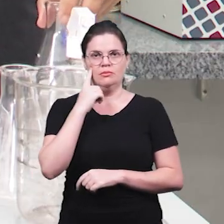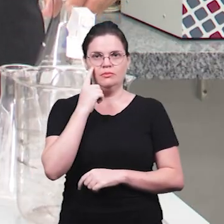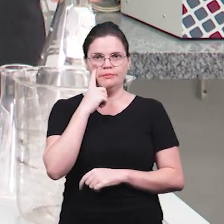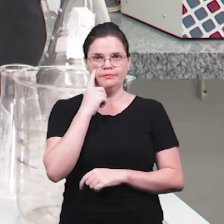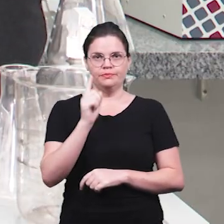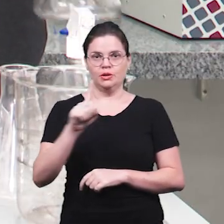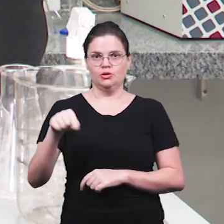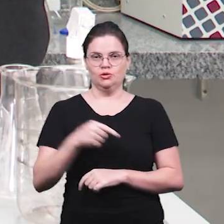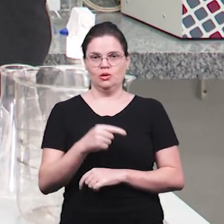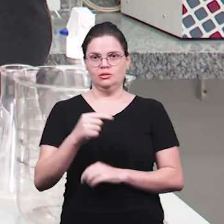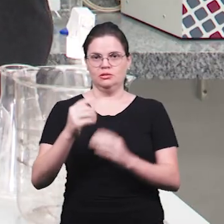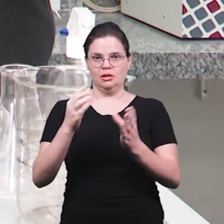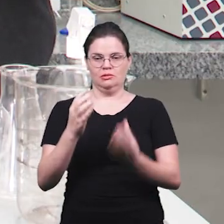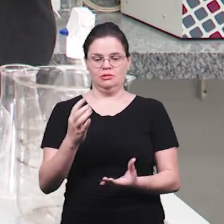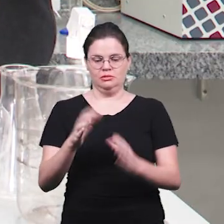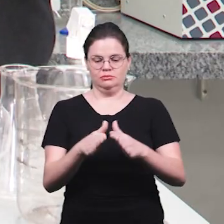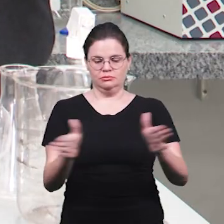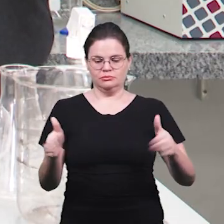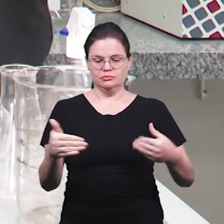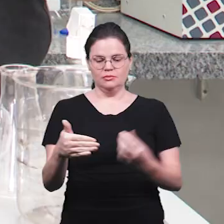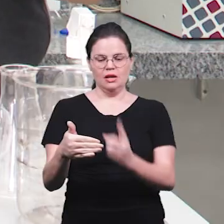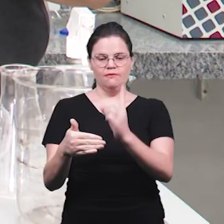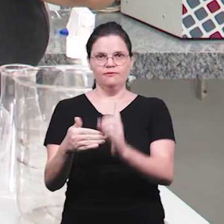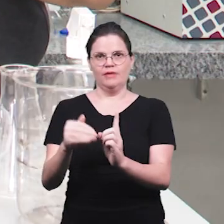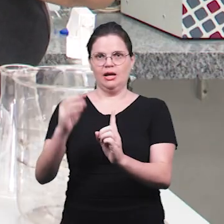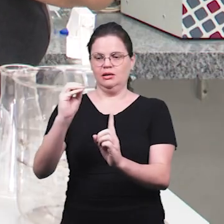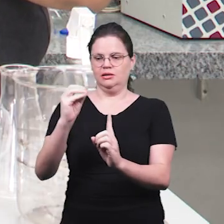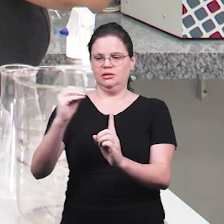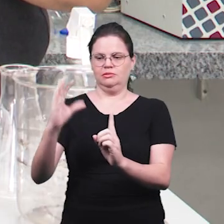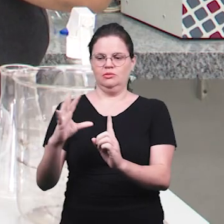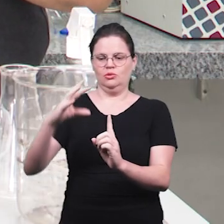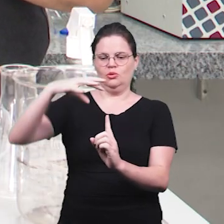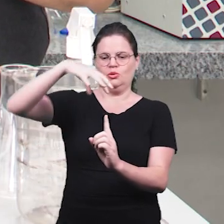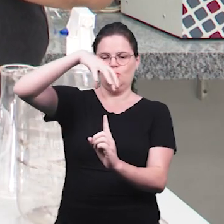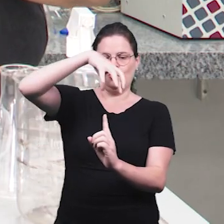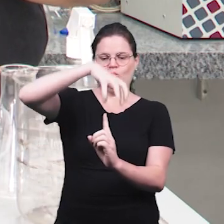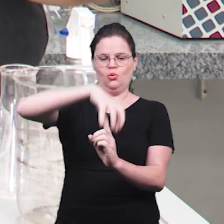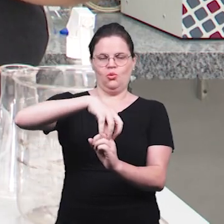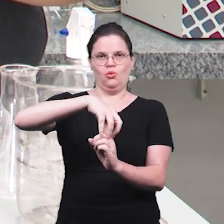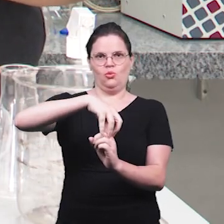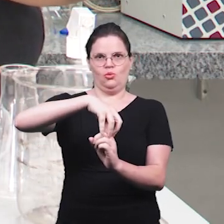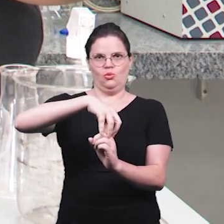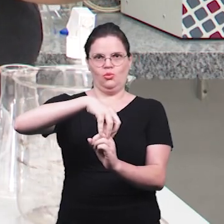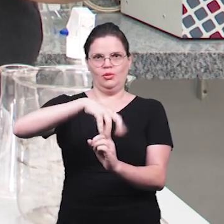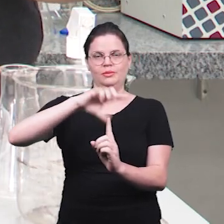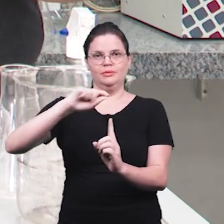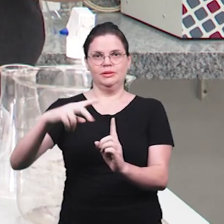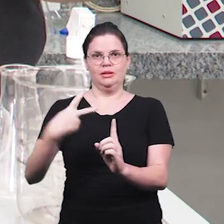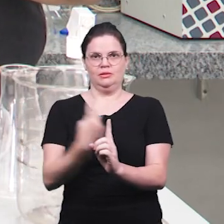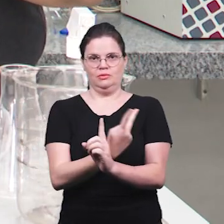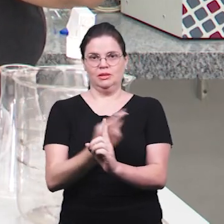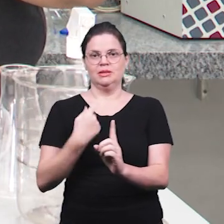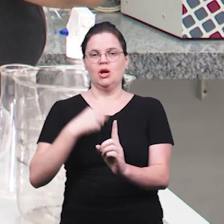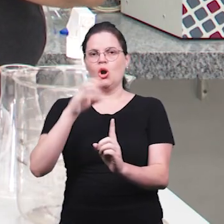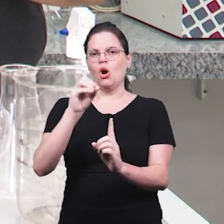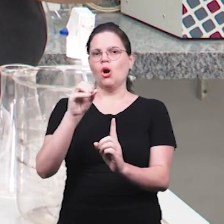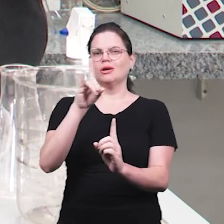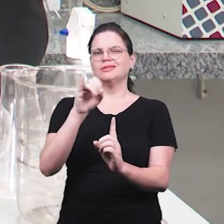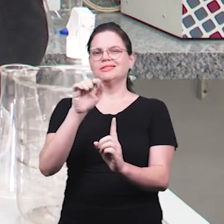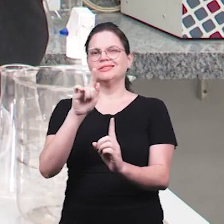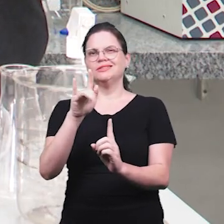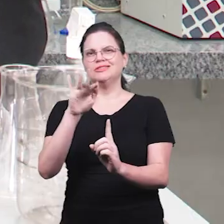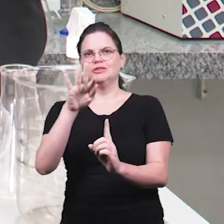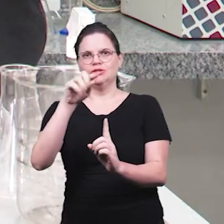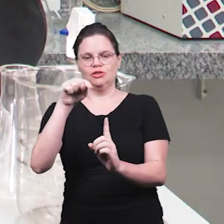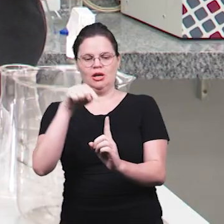colocamos esse becker aqui dentro, o oxigênio que está aqui, Isaac, ele vai ser consumido. E à medida que o fogo vai consumindo o oxigênio,